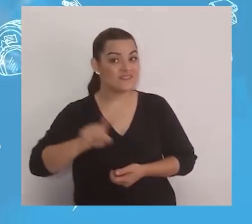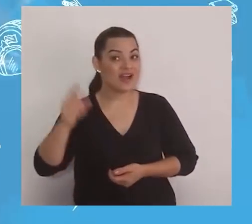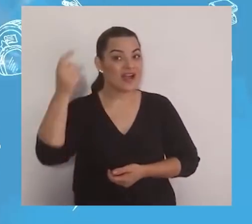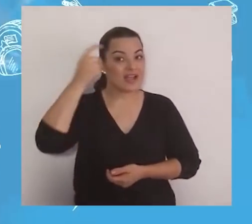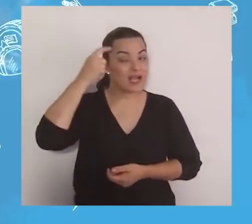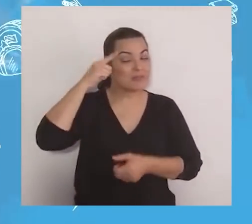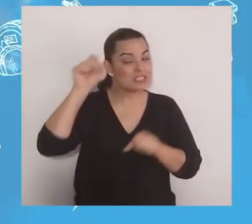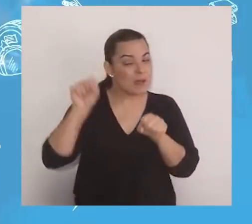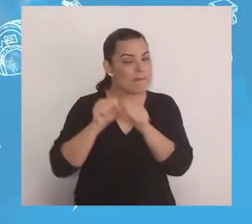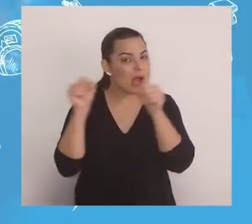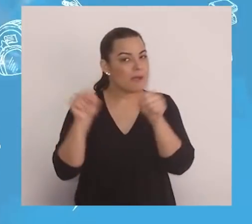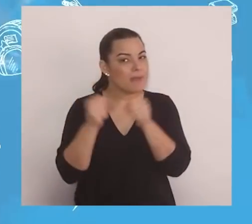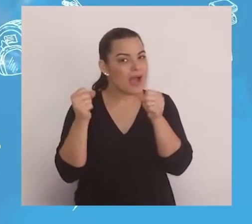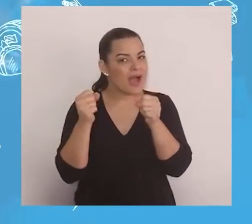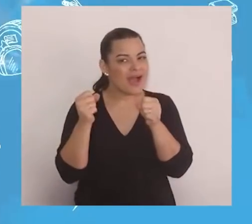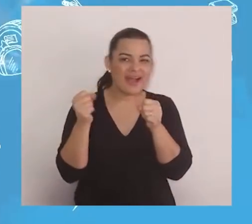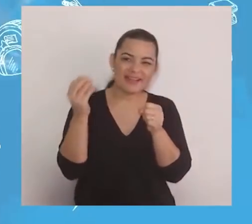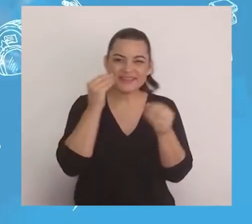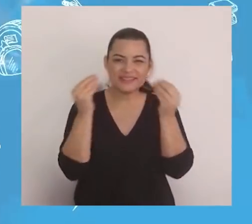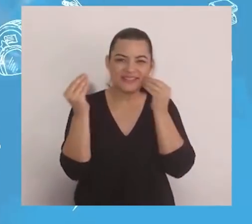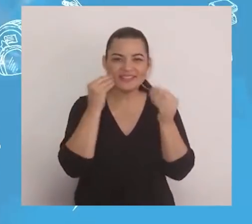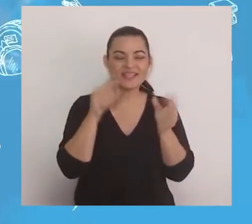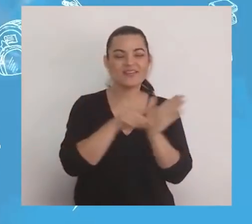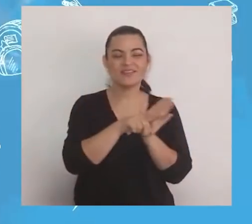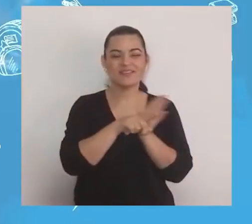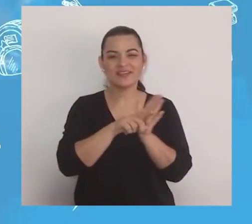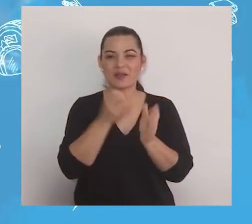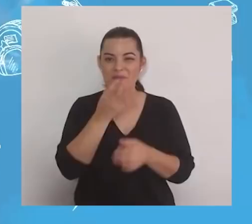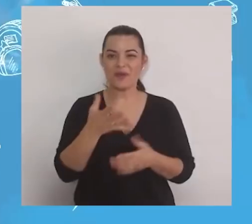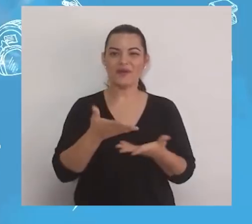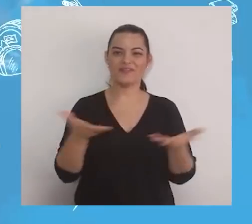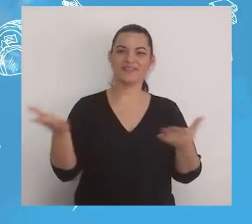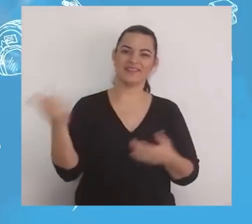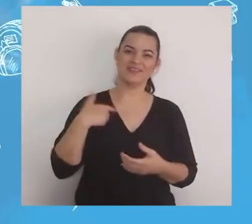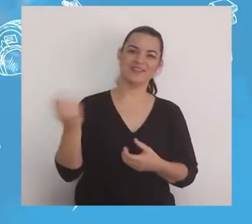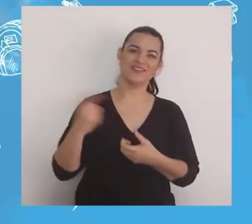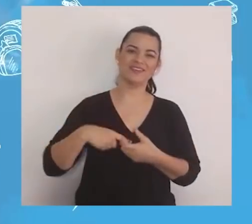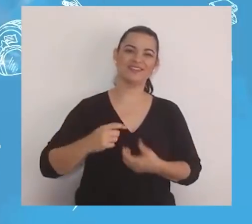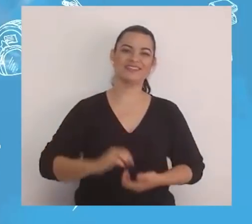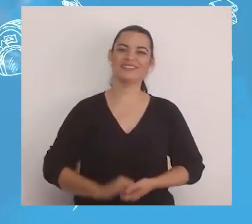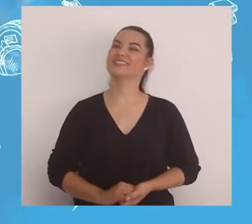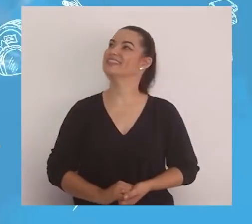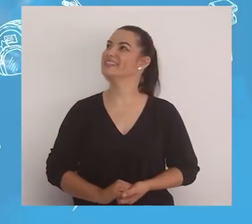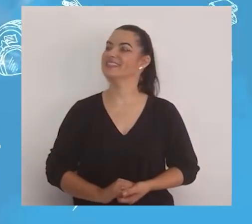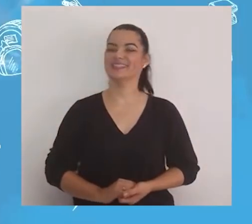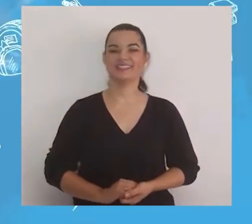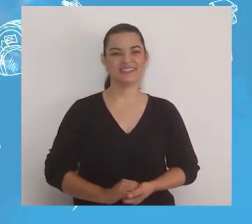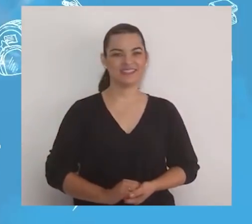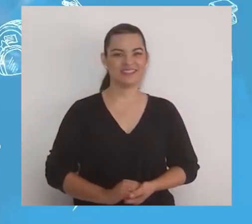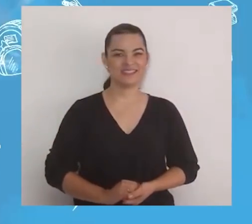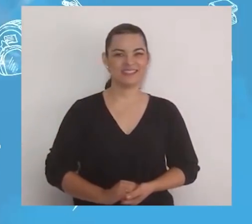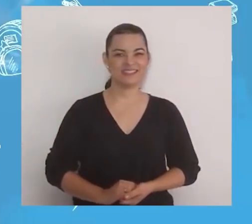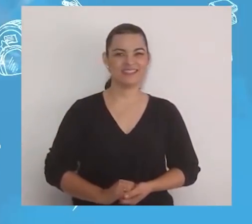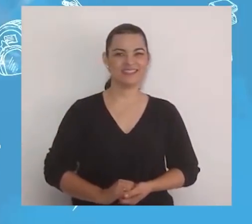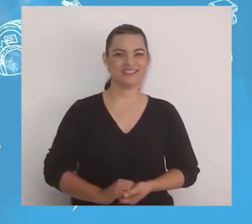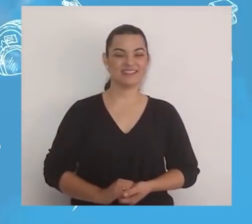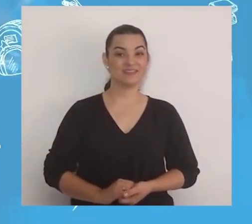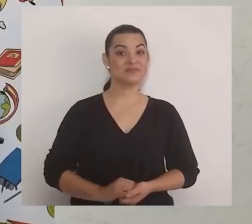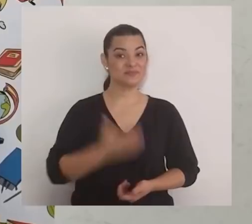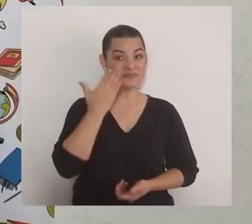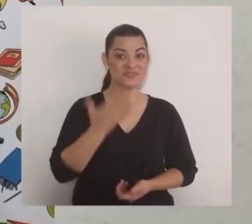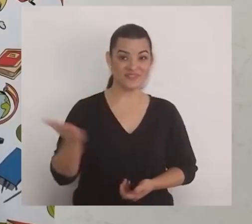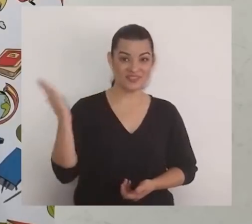patrimônio aqui de Guarulhos. E fica como parte do desafio agora